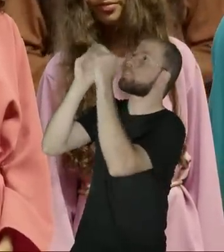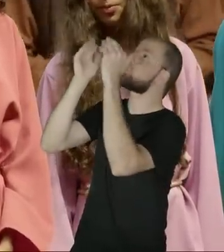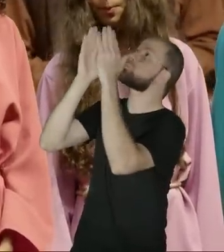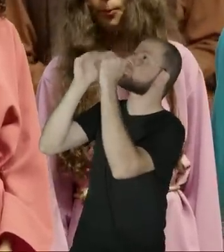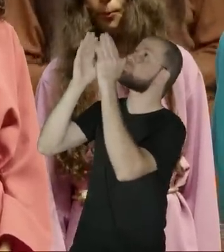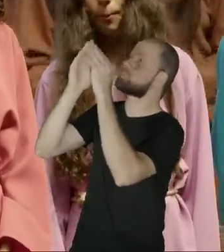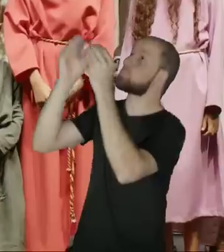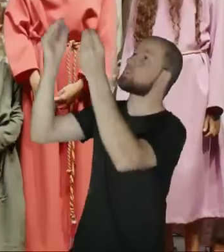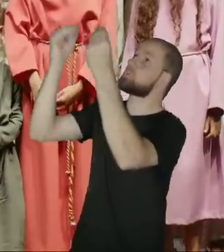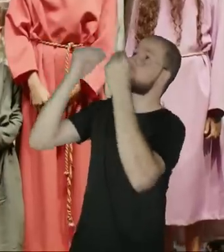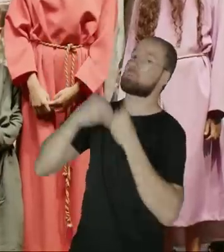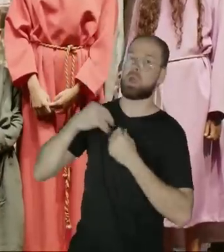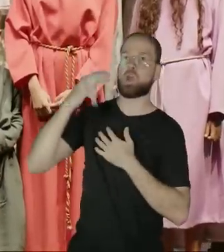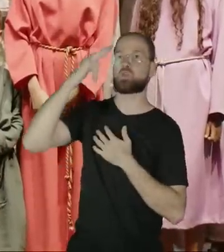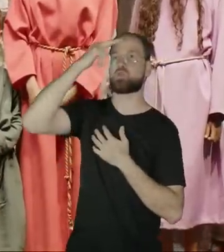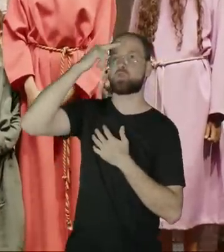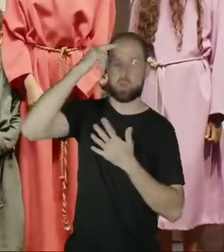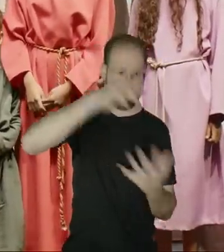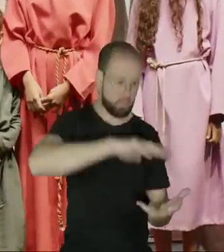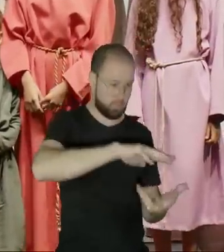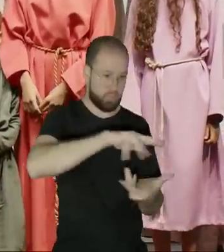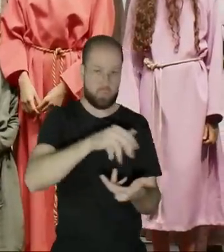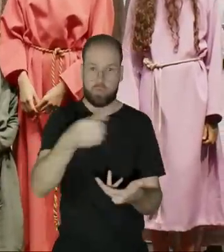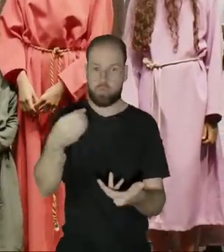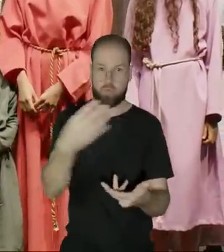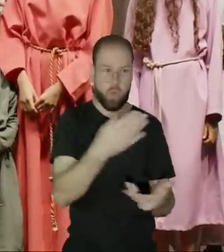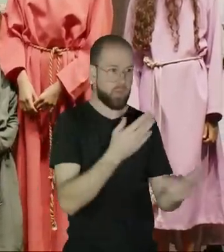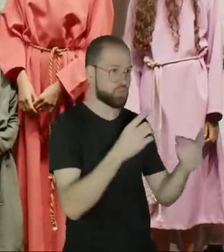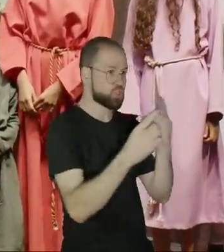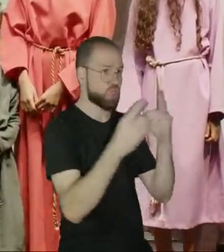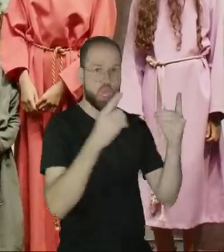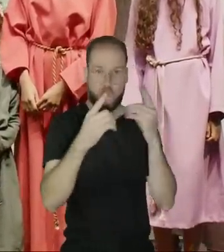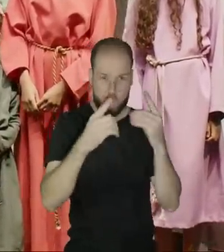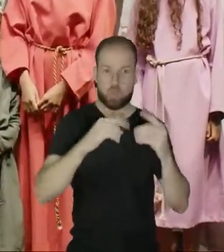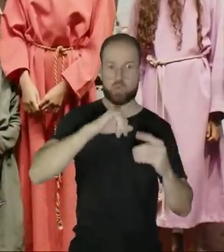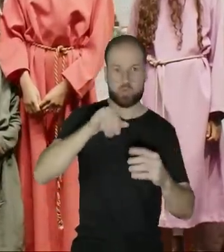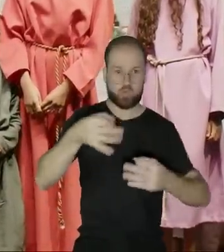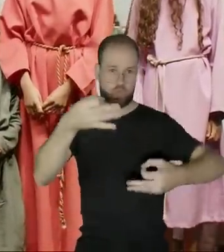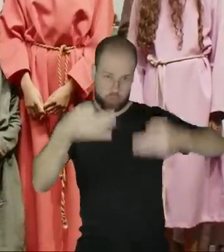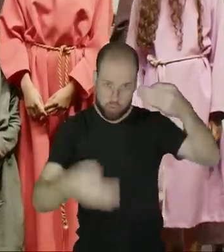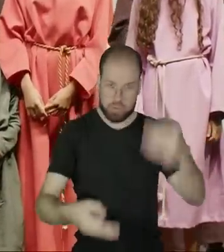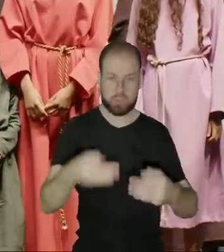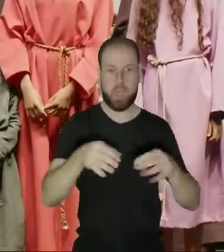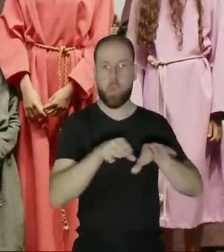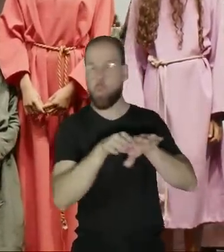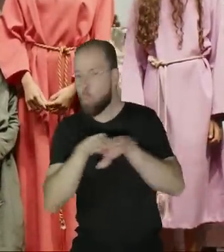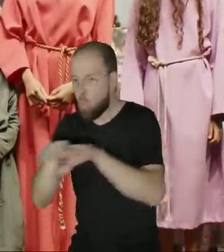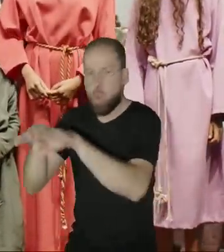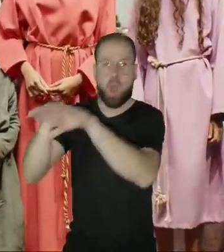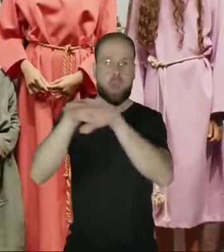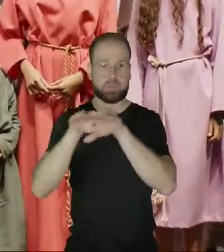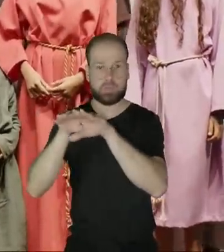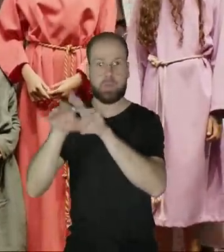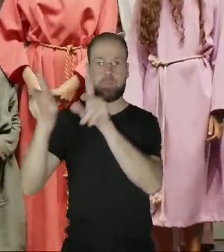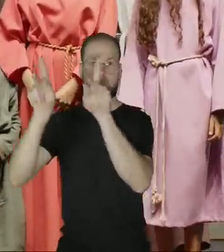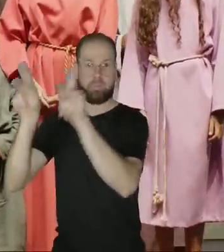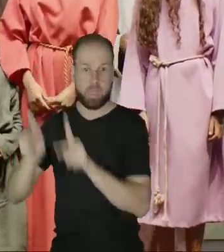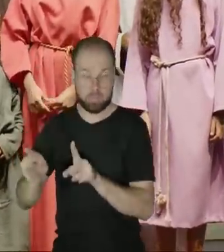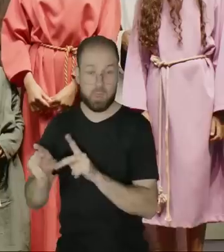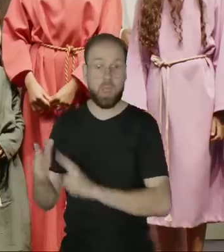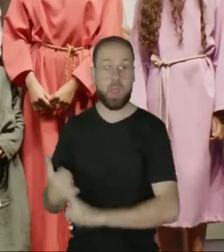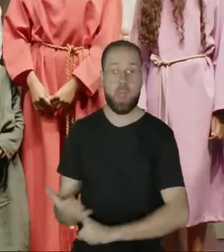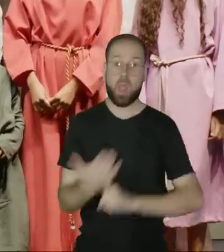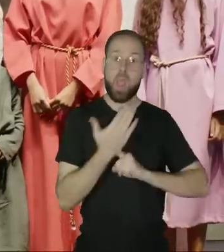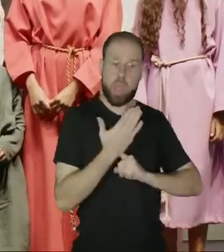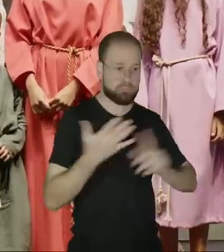Inspirai-nos um sonho de um mundo novo, de diálogo, justiça, igualdade e paz. Ajudai-nos a promover